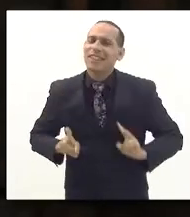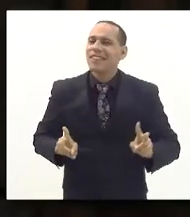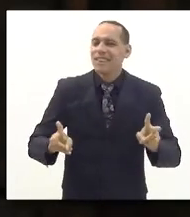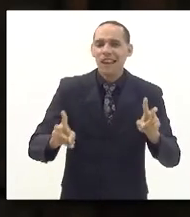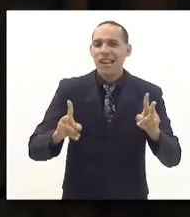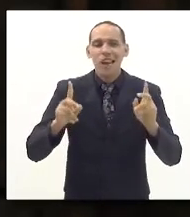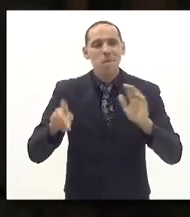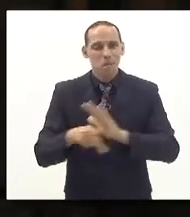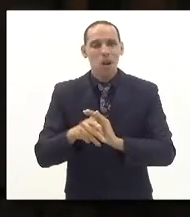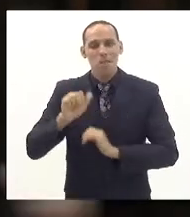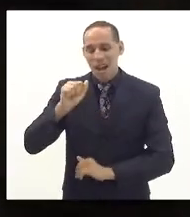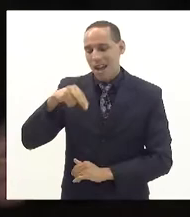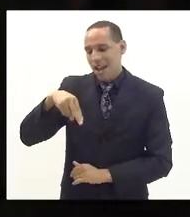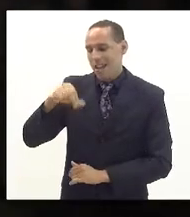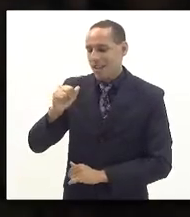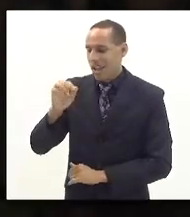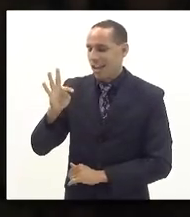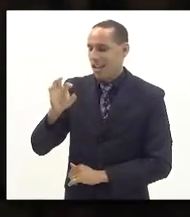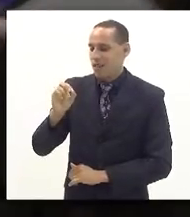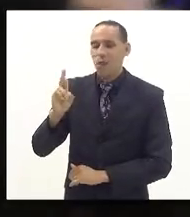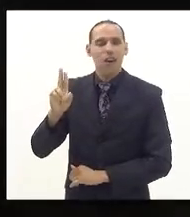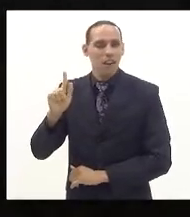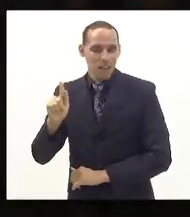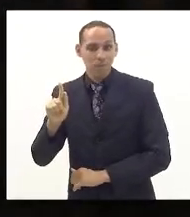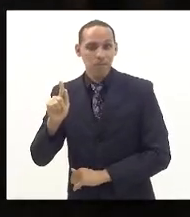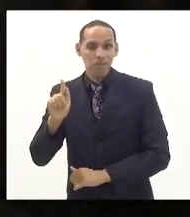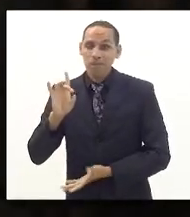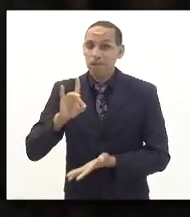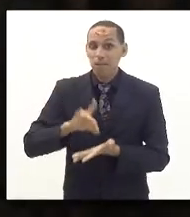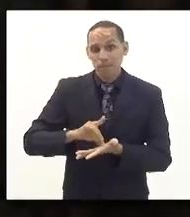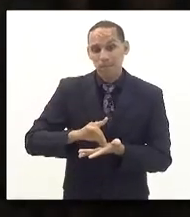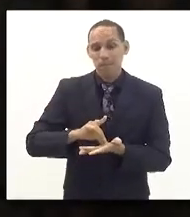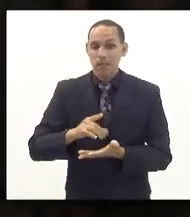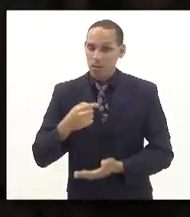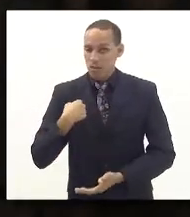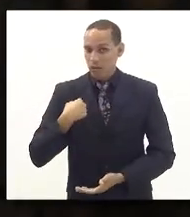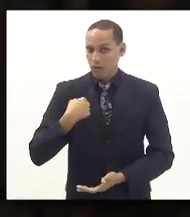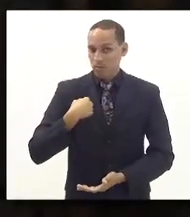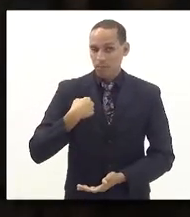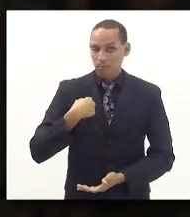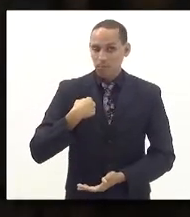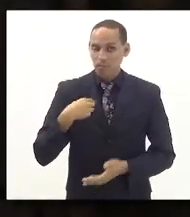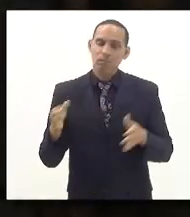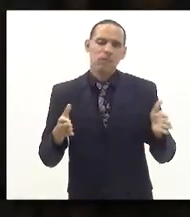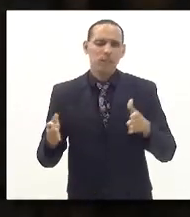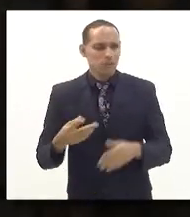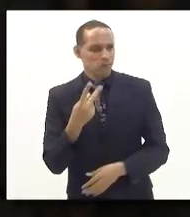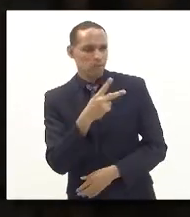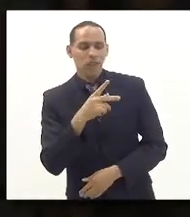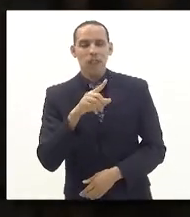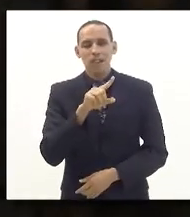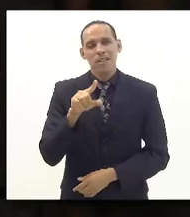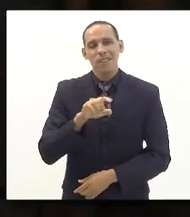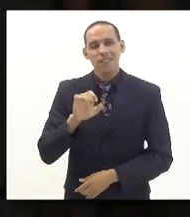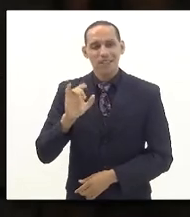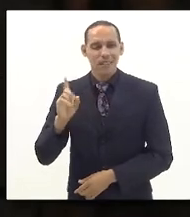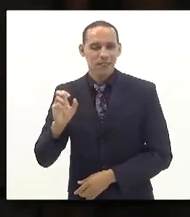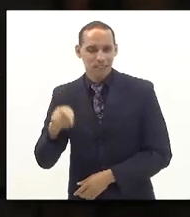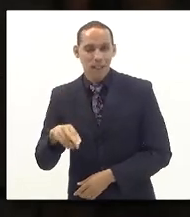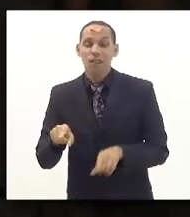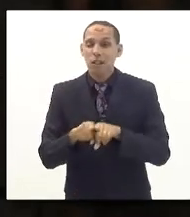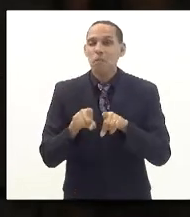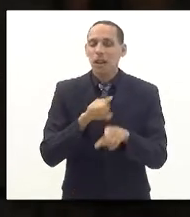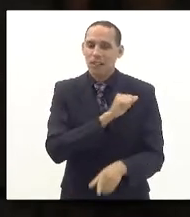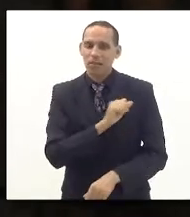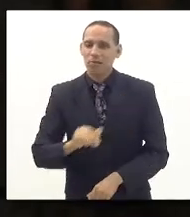mensagem da Natorg. Na verdade, o mandato da Zeidan, o mandato do nosso presidente André